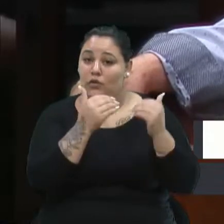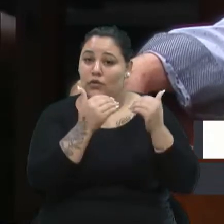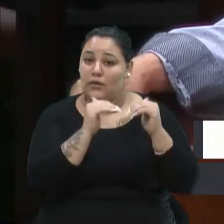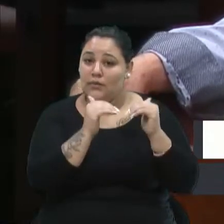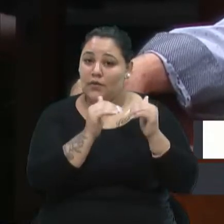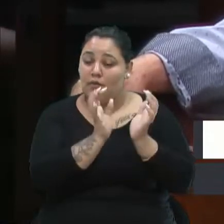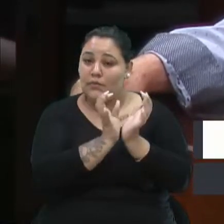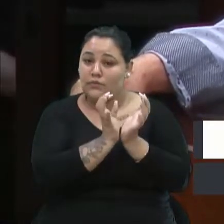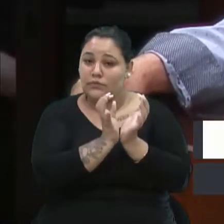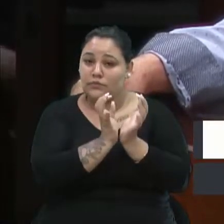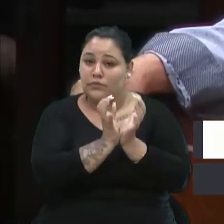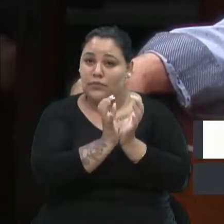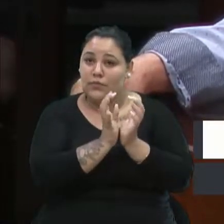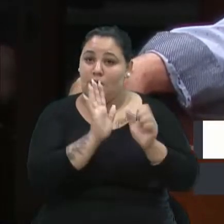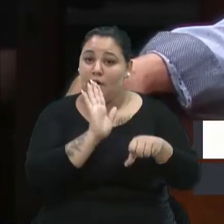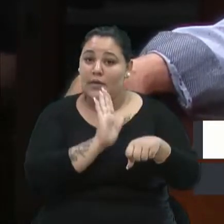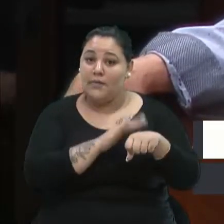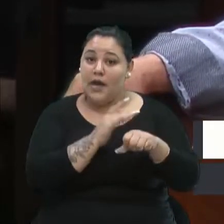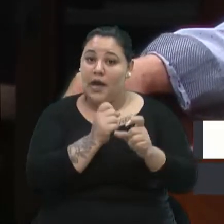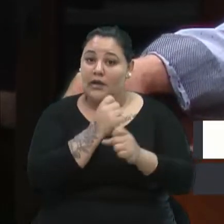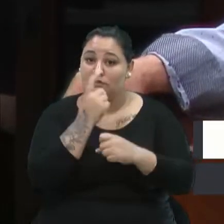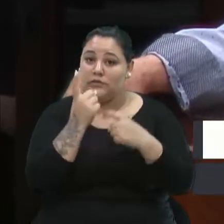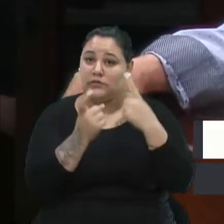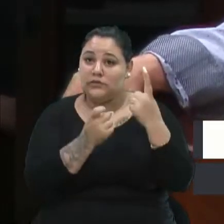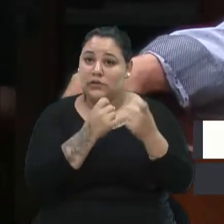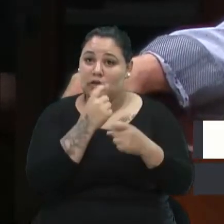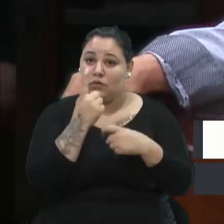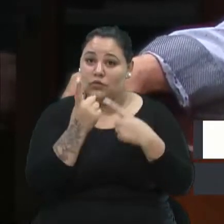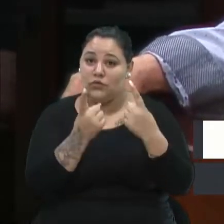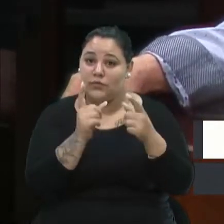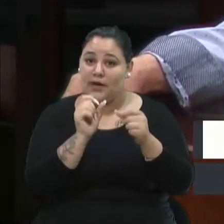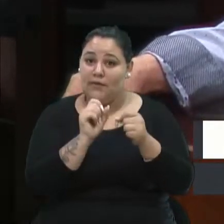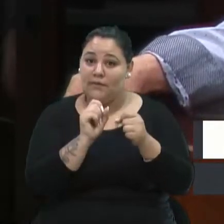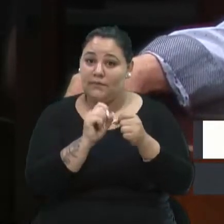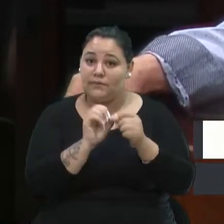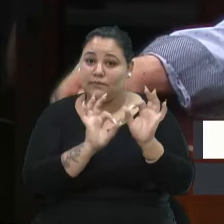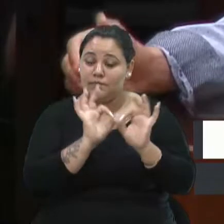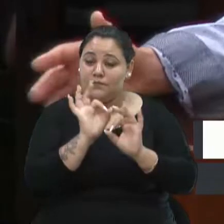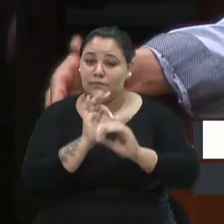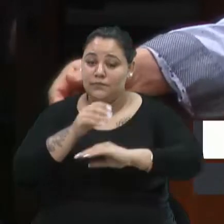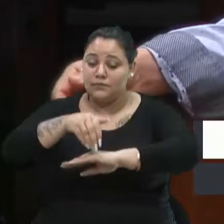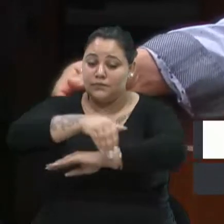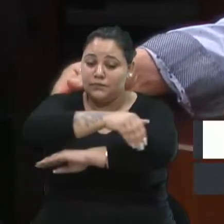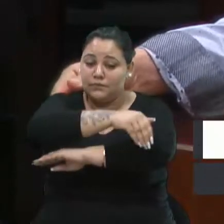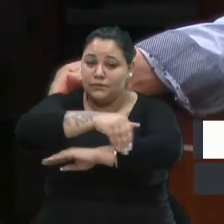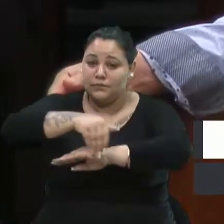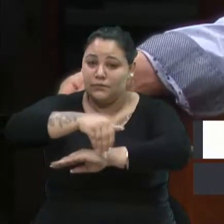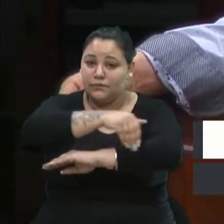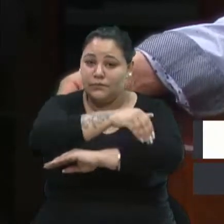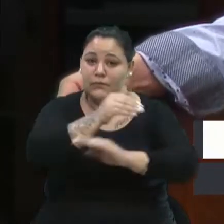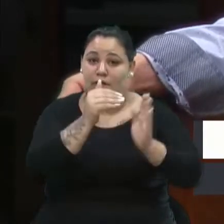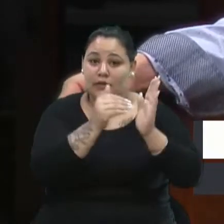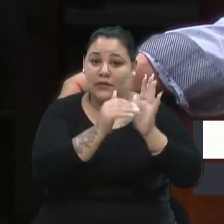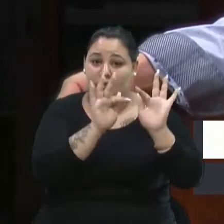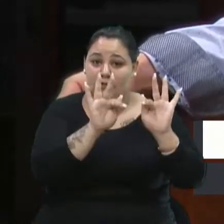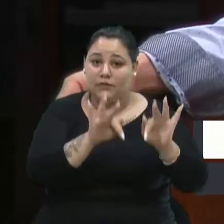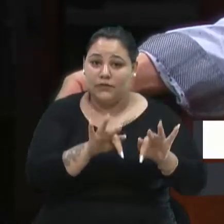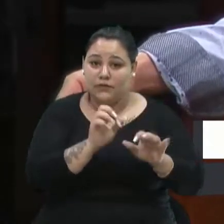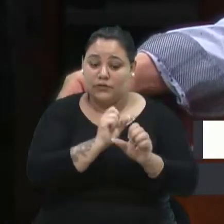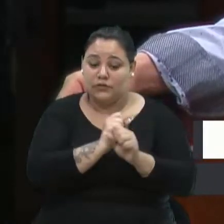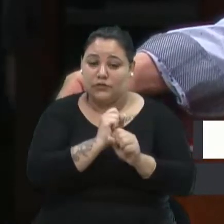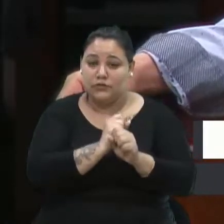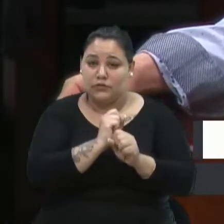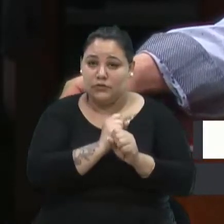e mais alguns para cascalhamento. Isso tudo, até o final do ano, falta ainda alguns